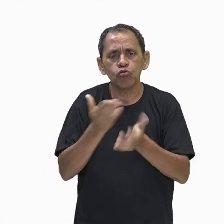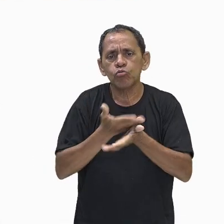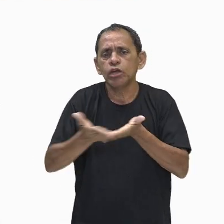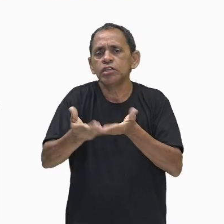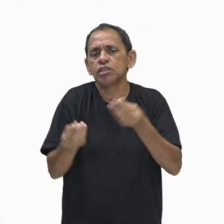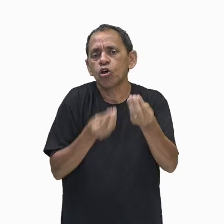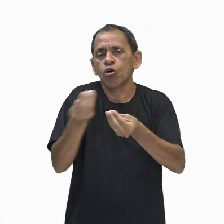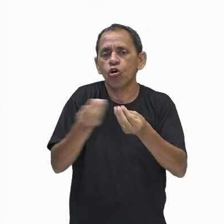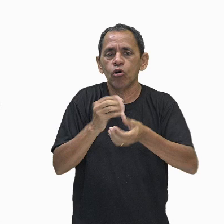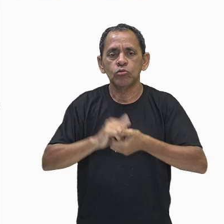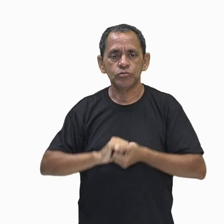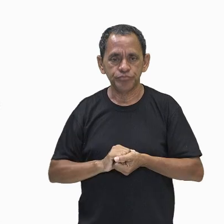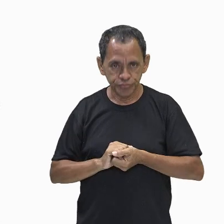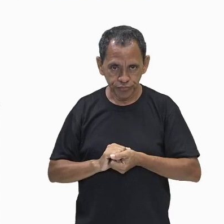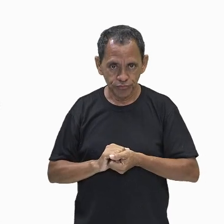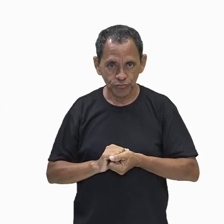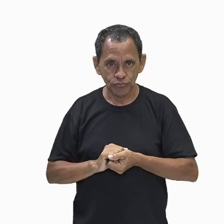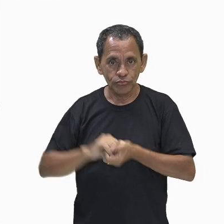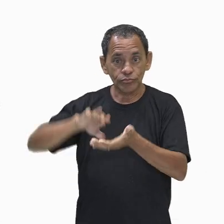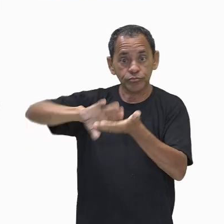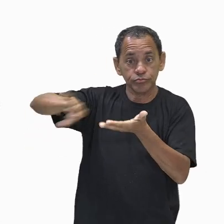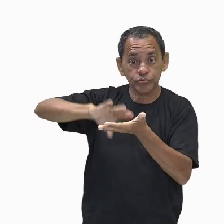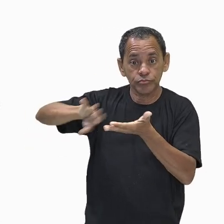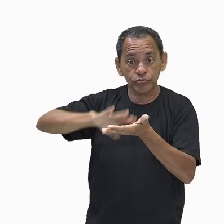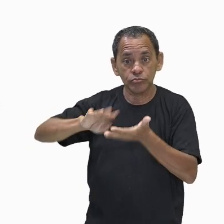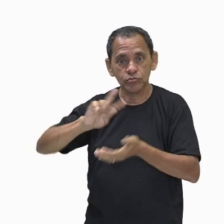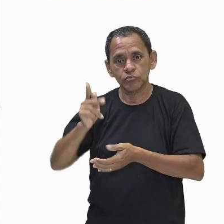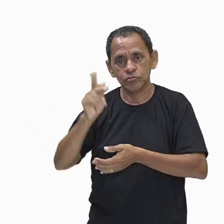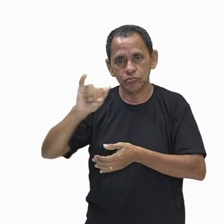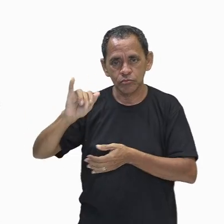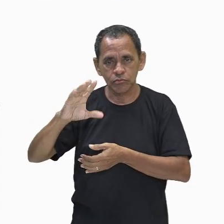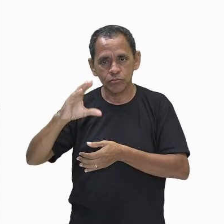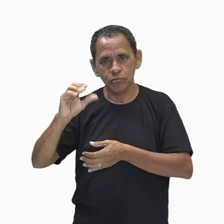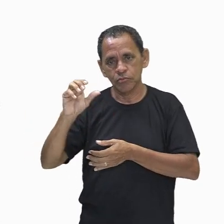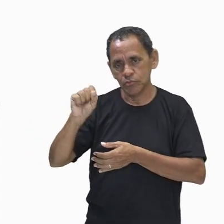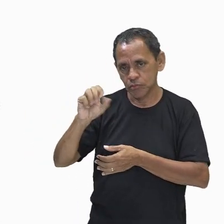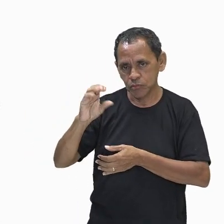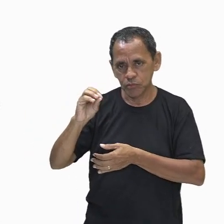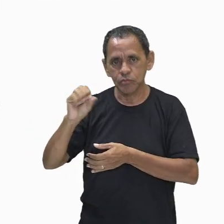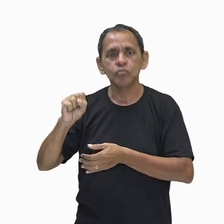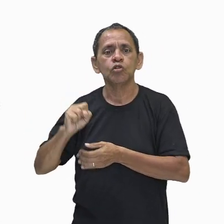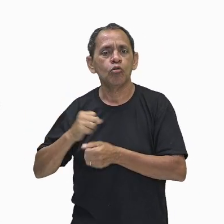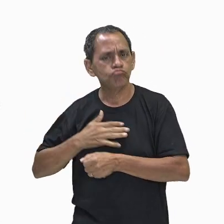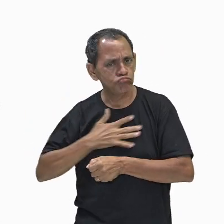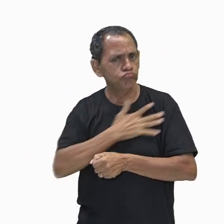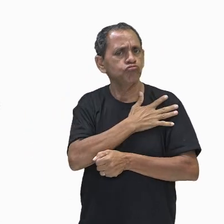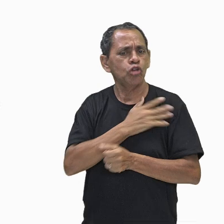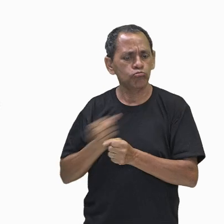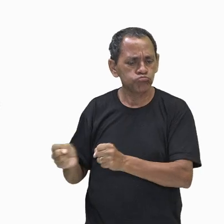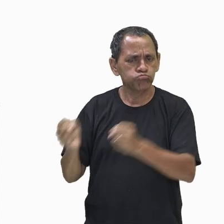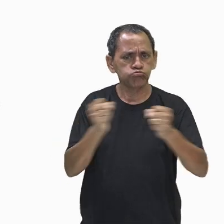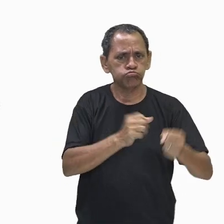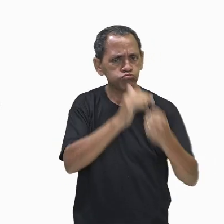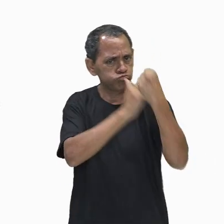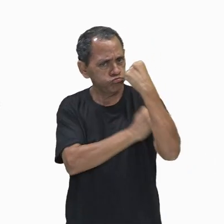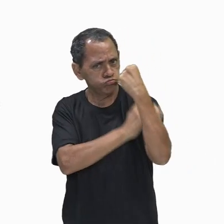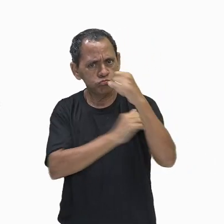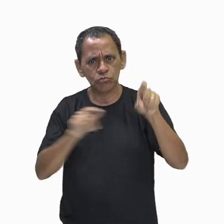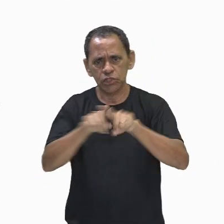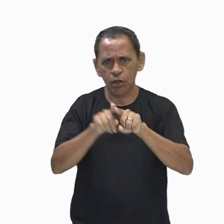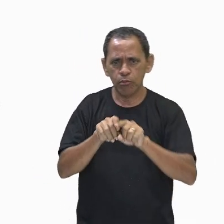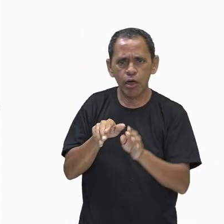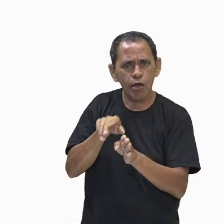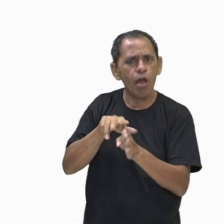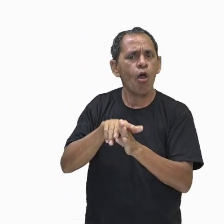aí o novo império com a expulsão dos Ixos, a formação de um poderoso exército com cavalaria e carros de combate,